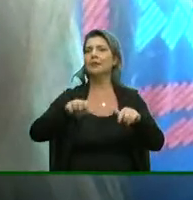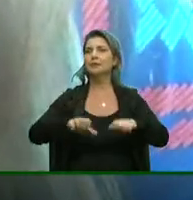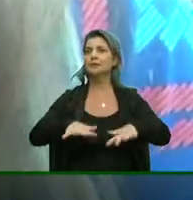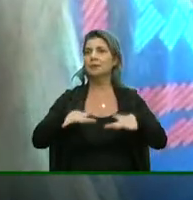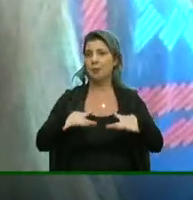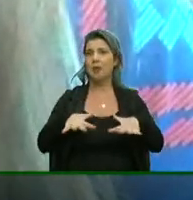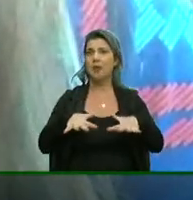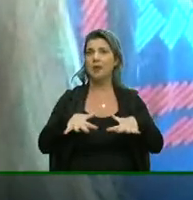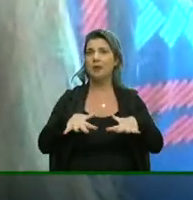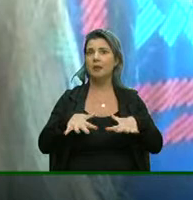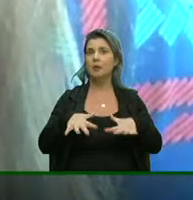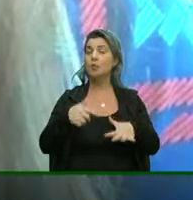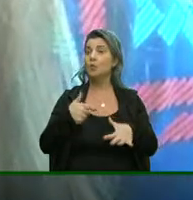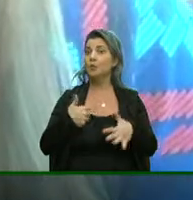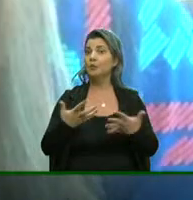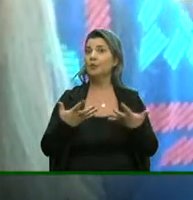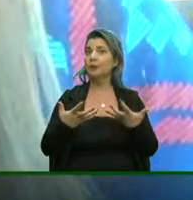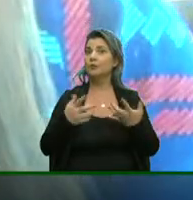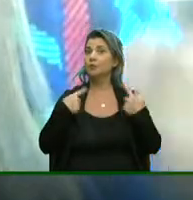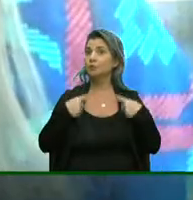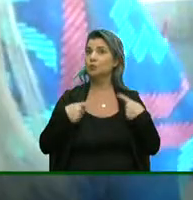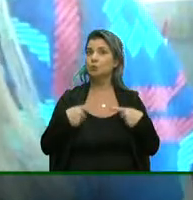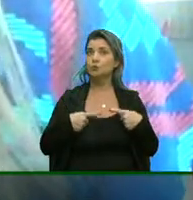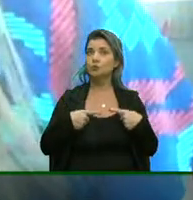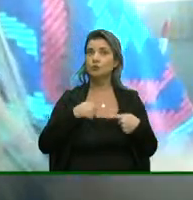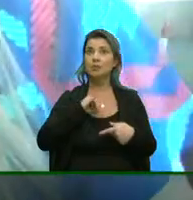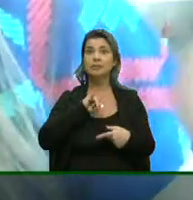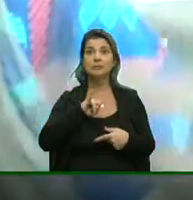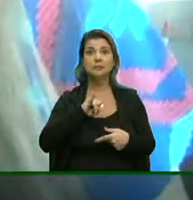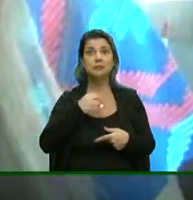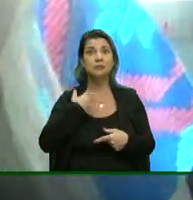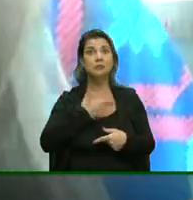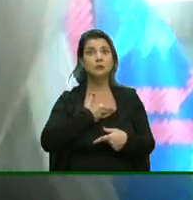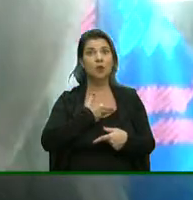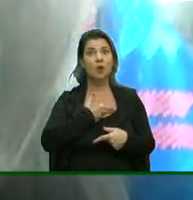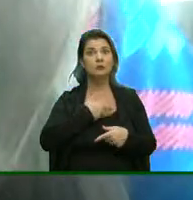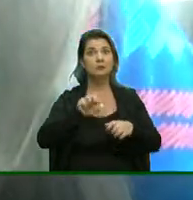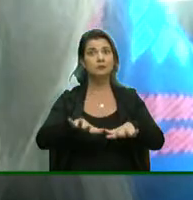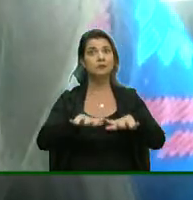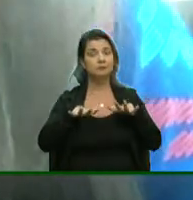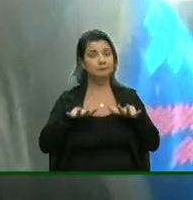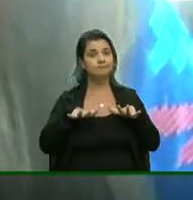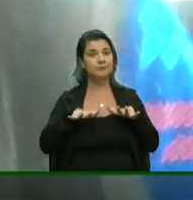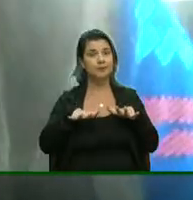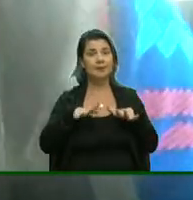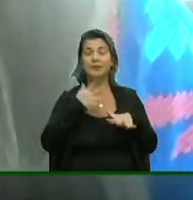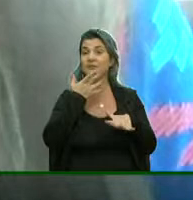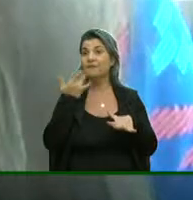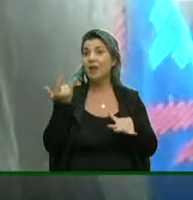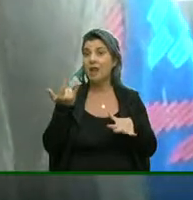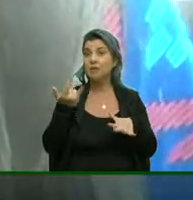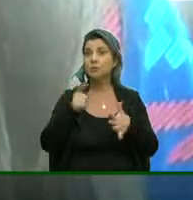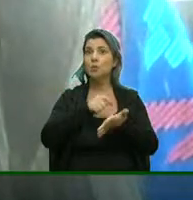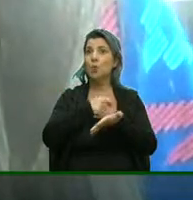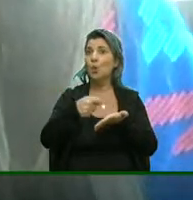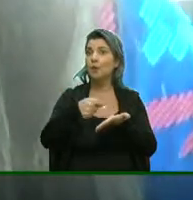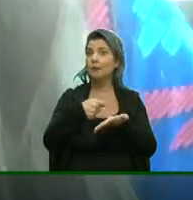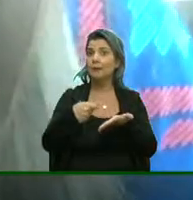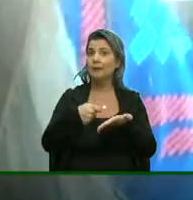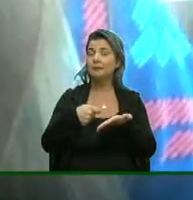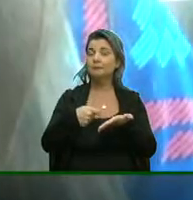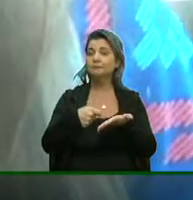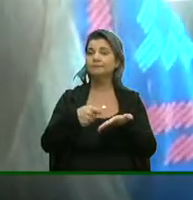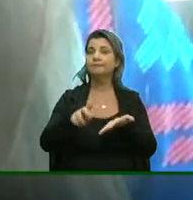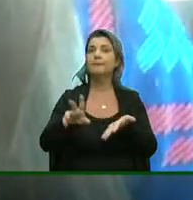tema. O que eu quero discutir é o seguinte: se nós estamos em plenário, é muito mais fácil de colher as assinaturas para essas